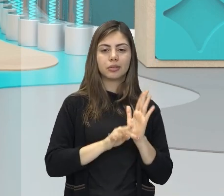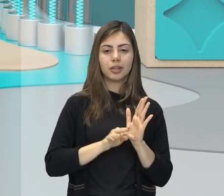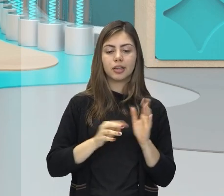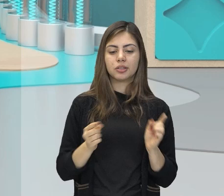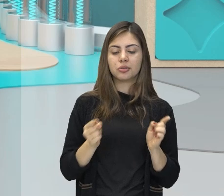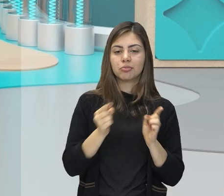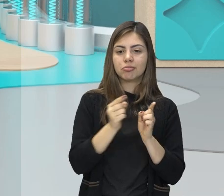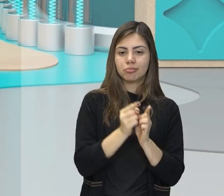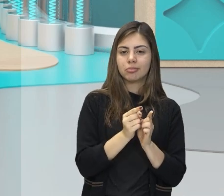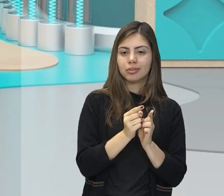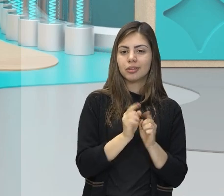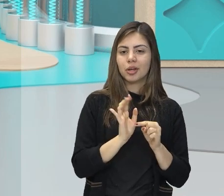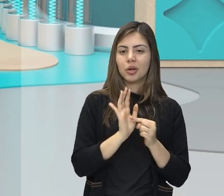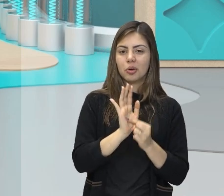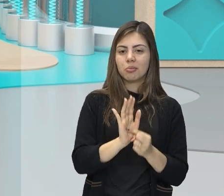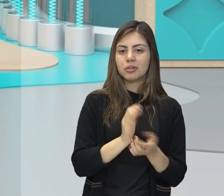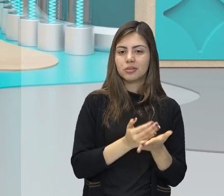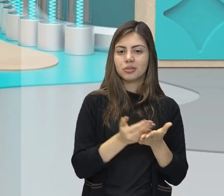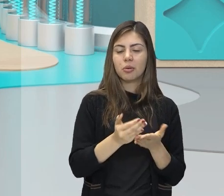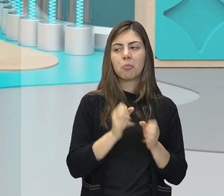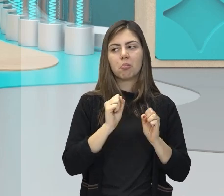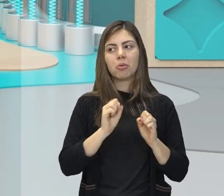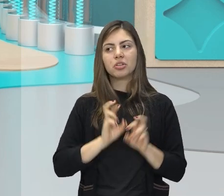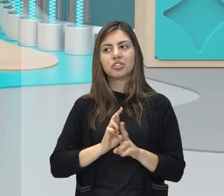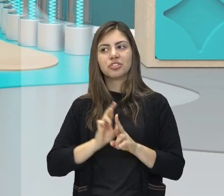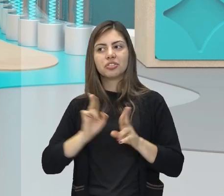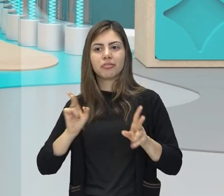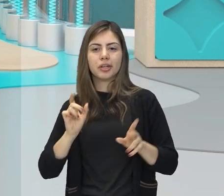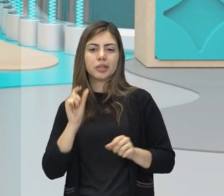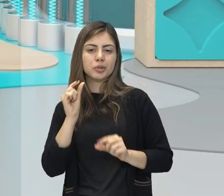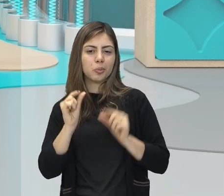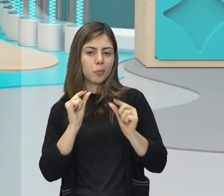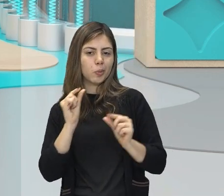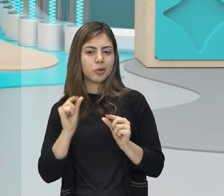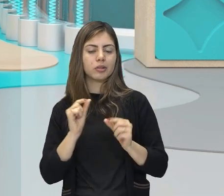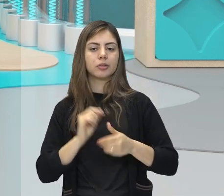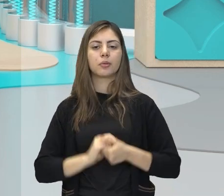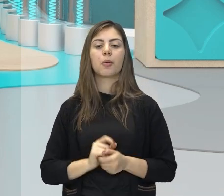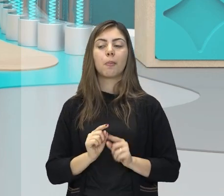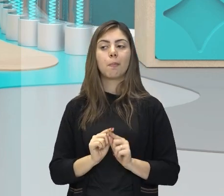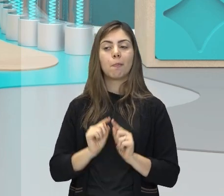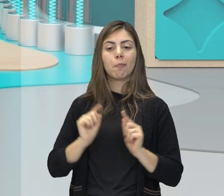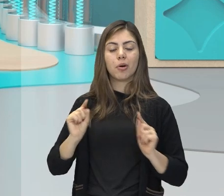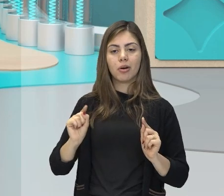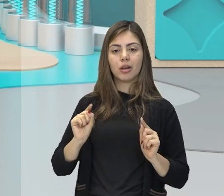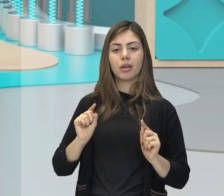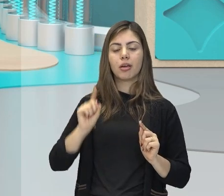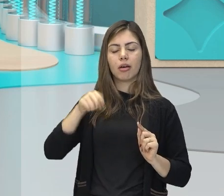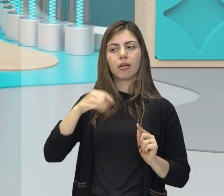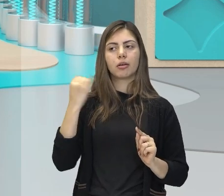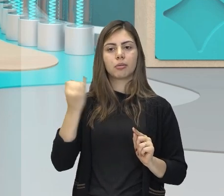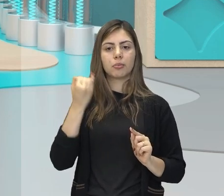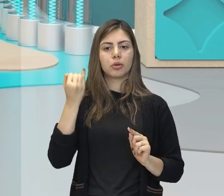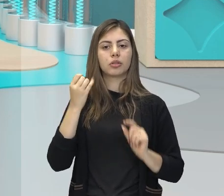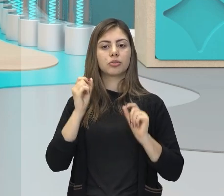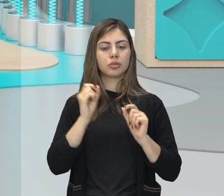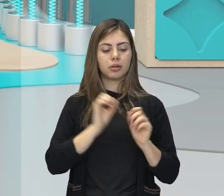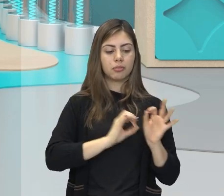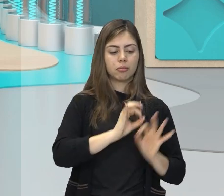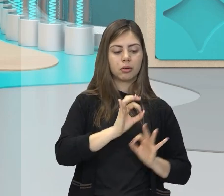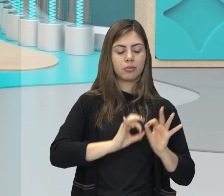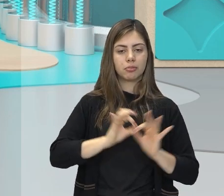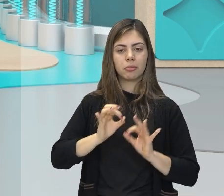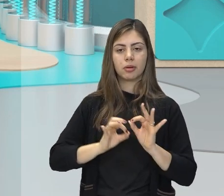se torna ali um pouquinho diferente daquele que estava previamente escrito. Mas é importante que o planejamento